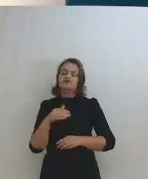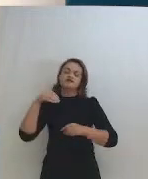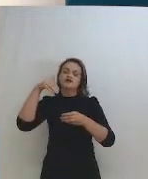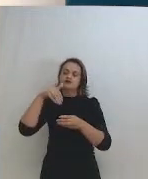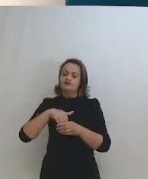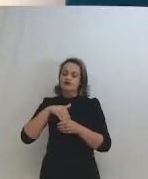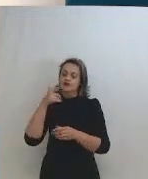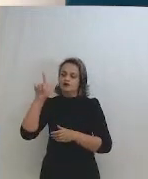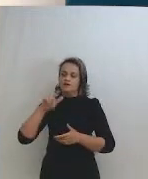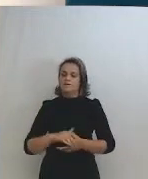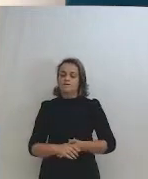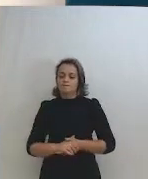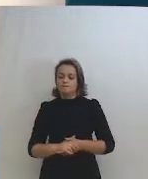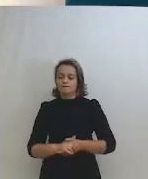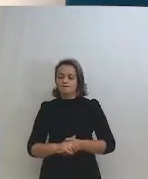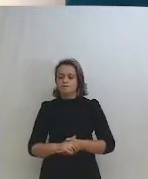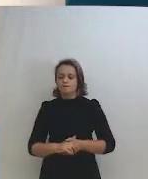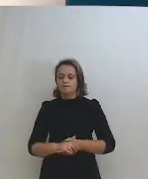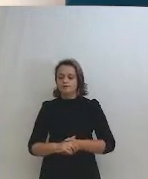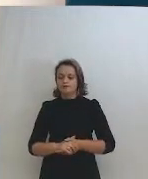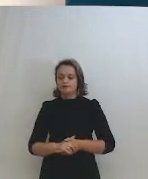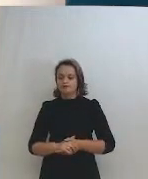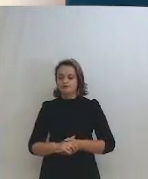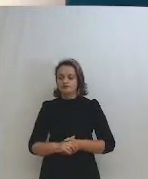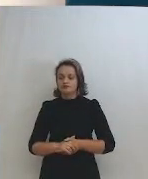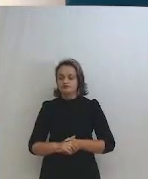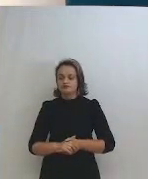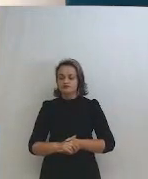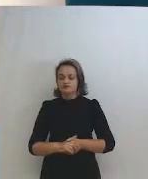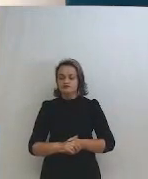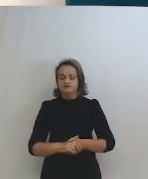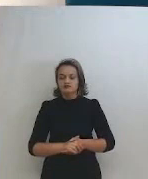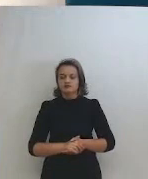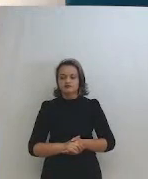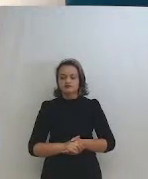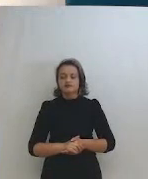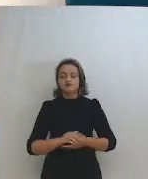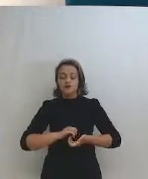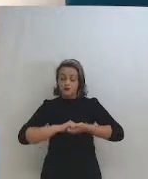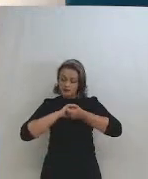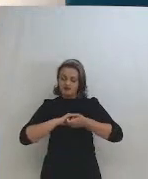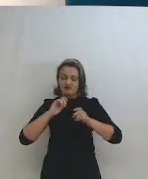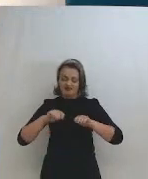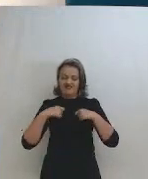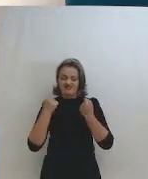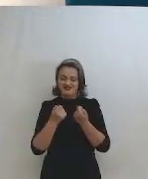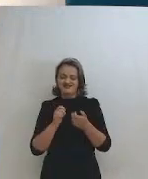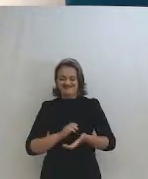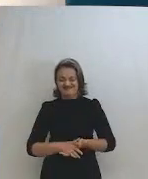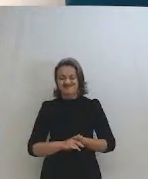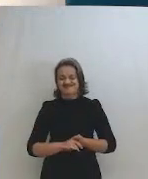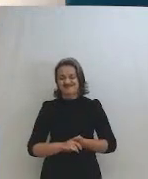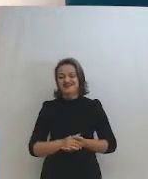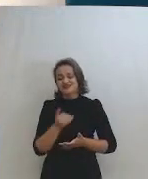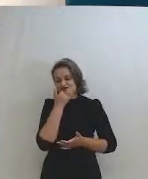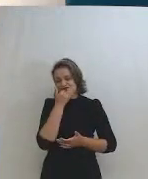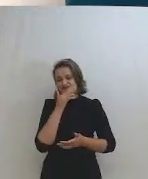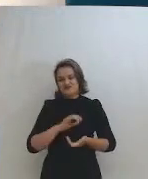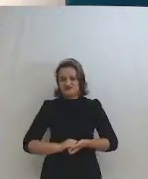De início, eu vou... E cumprimento a defesa, doutor Marco Antônio, que eu não me cumprimentei.